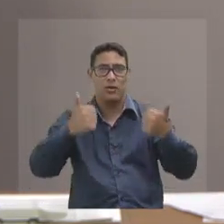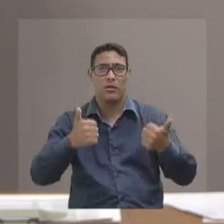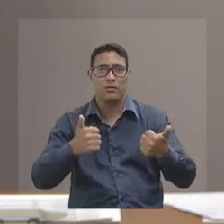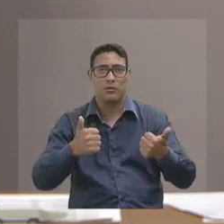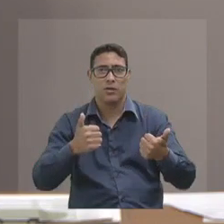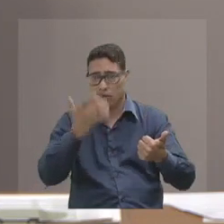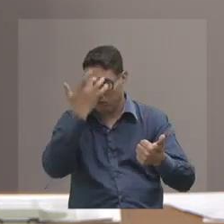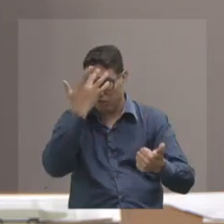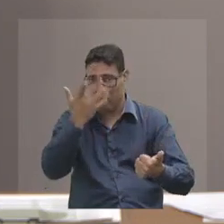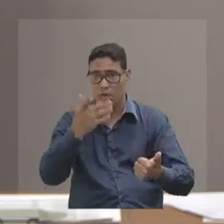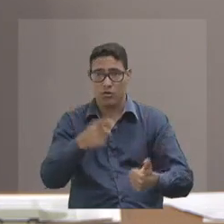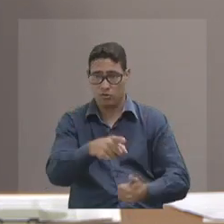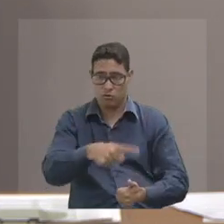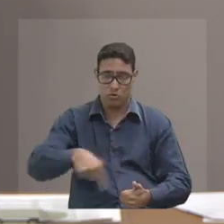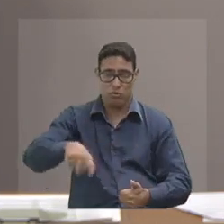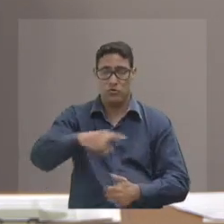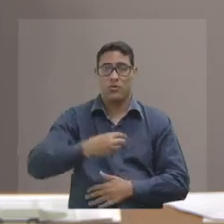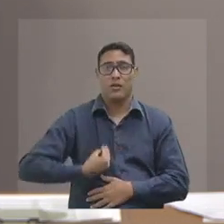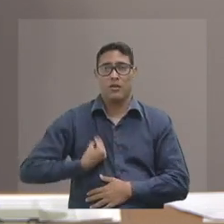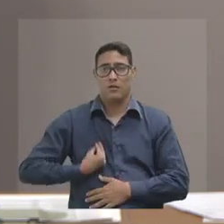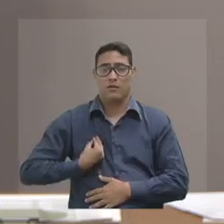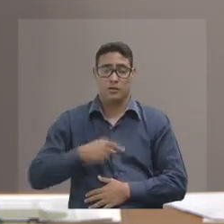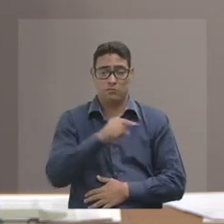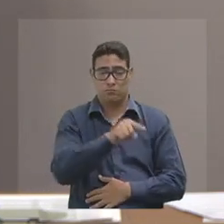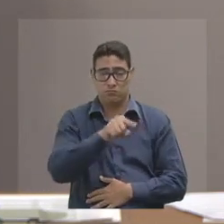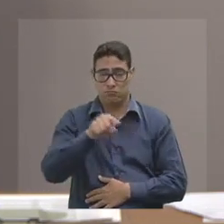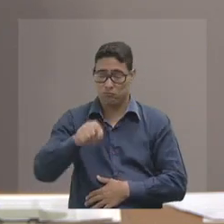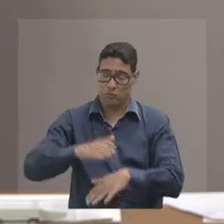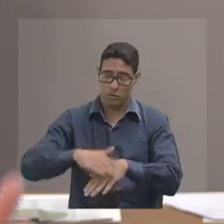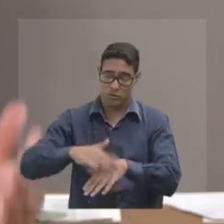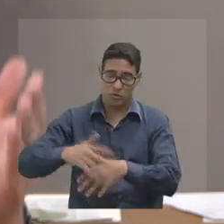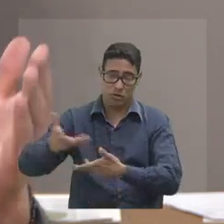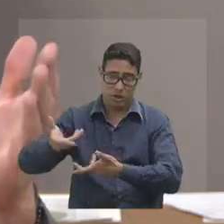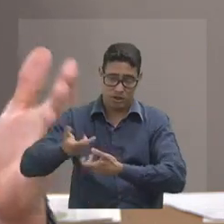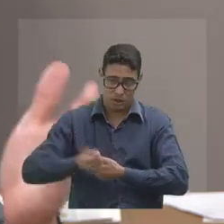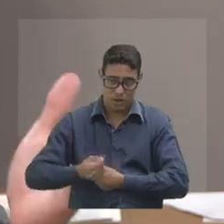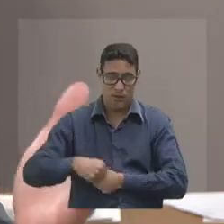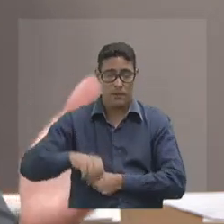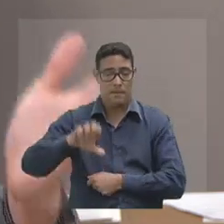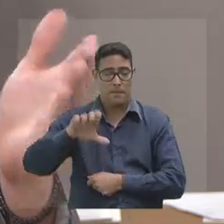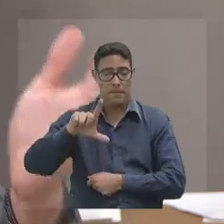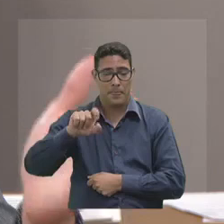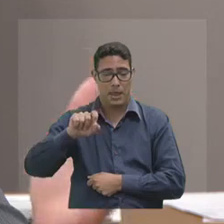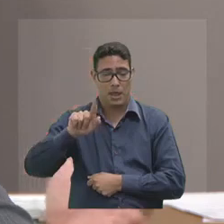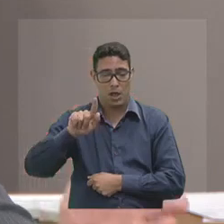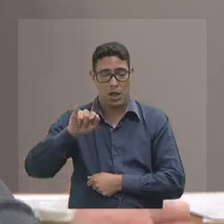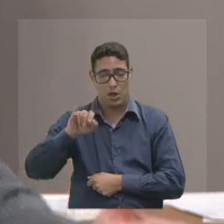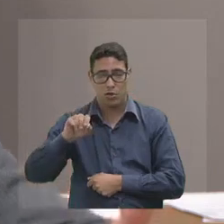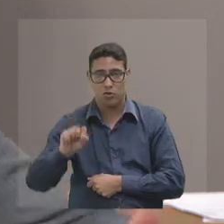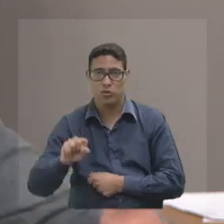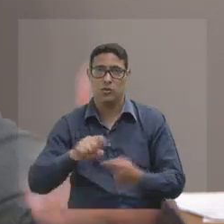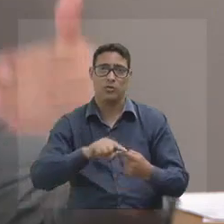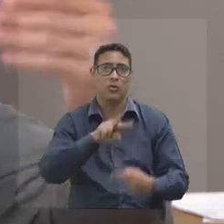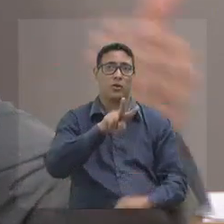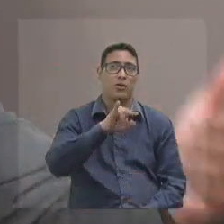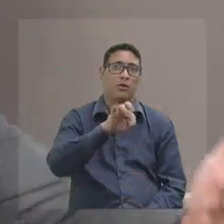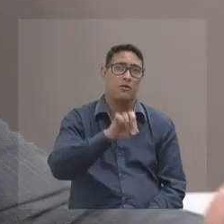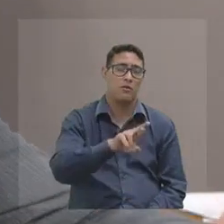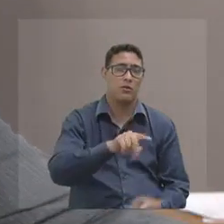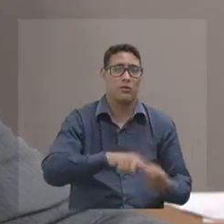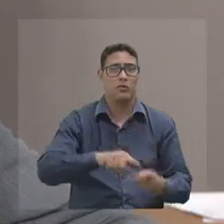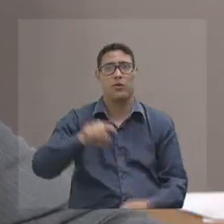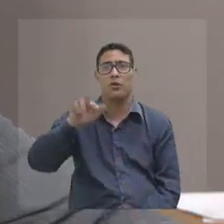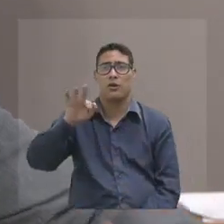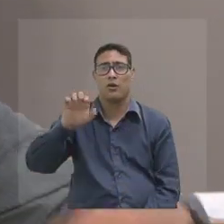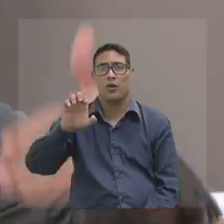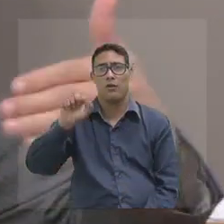estão não e eu tenho aqui a graça só está recebendo constantemente elogios da atuação de vocês Davi aqui